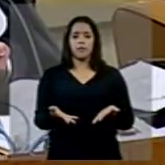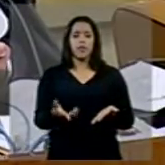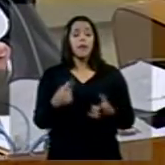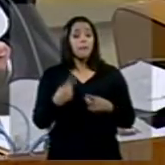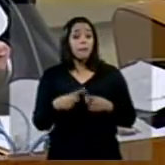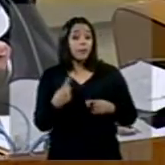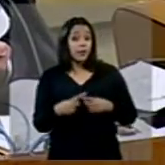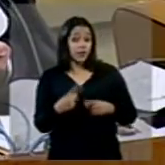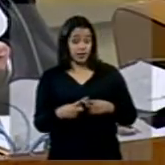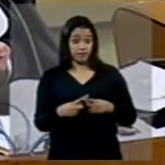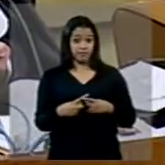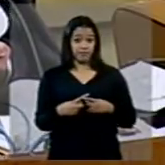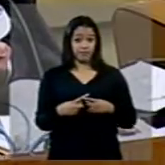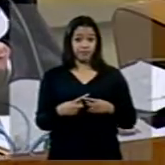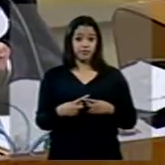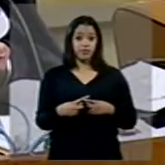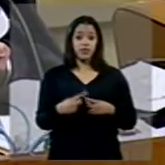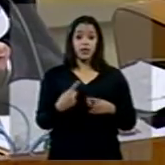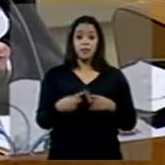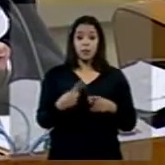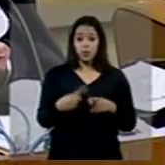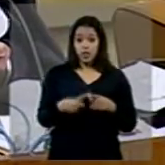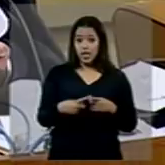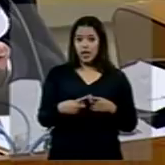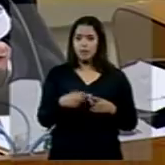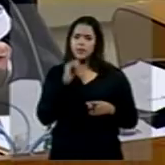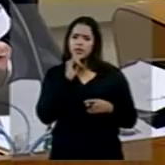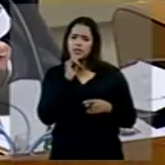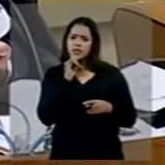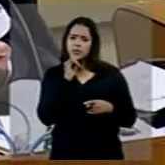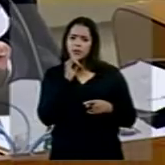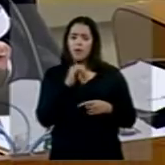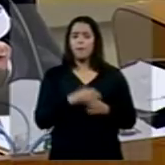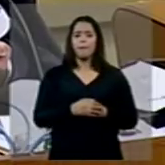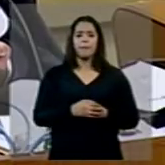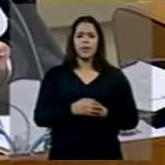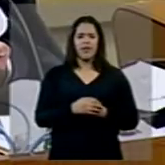quê? A ausência de batimento dos títulos,